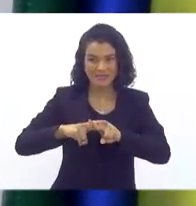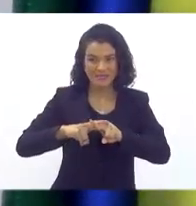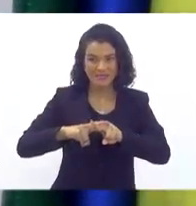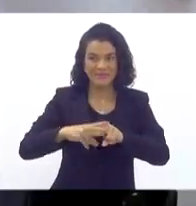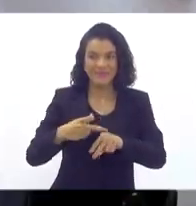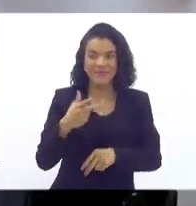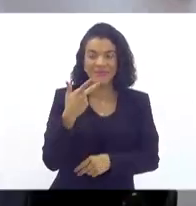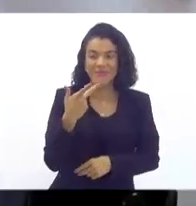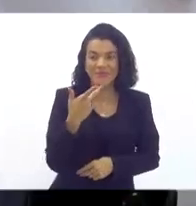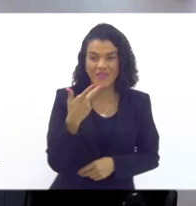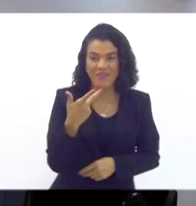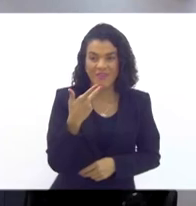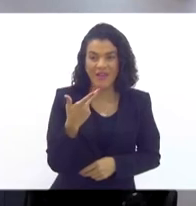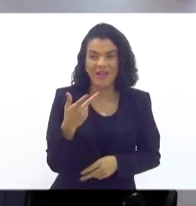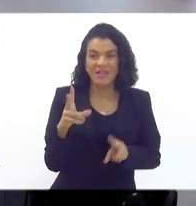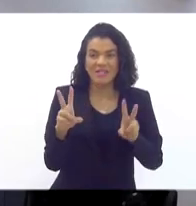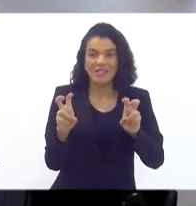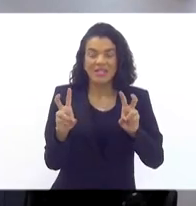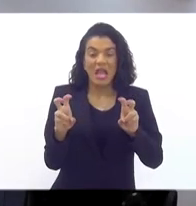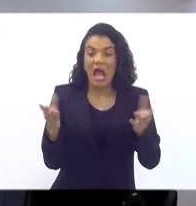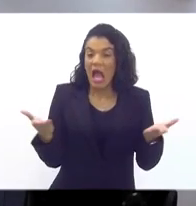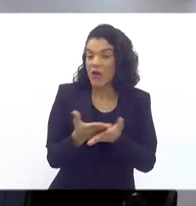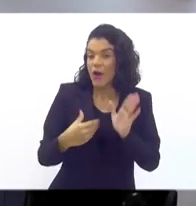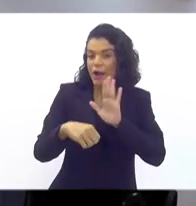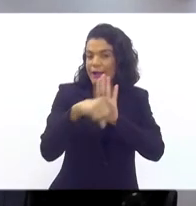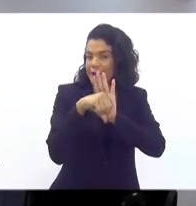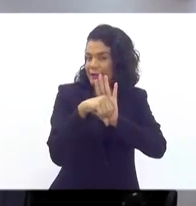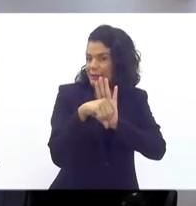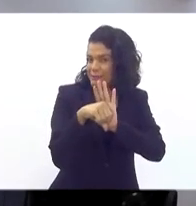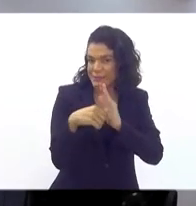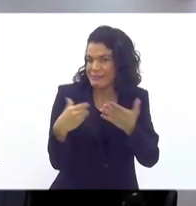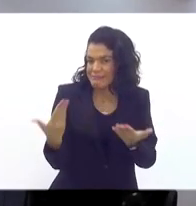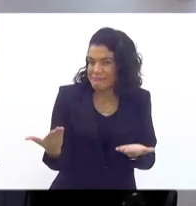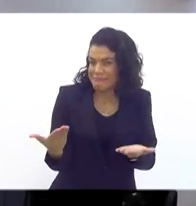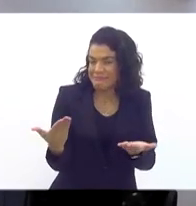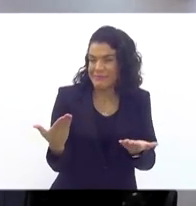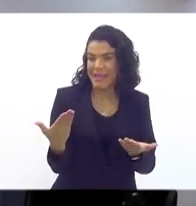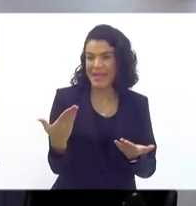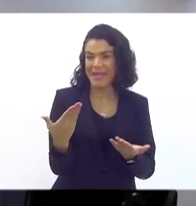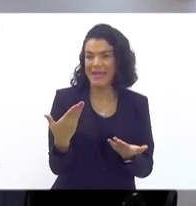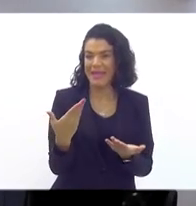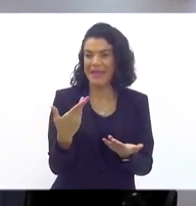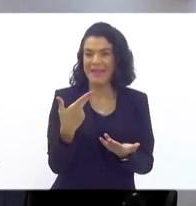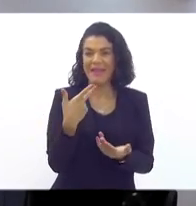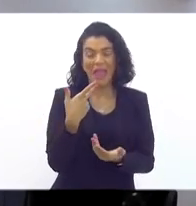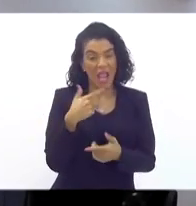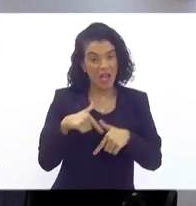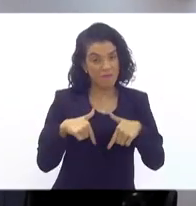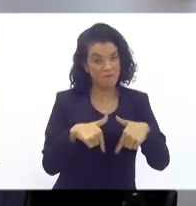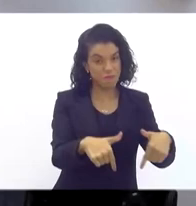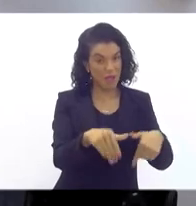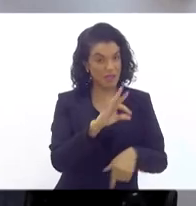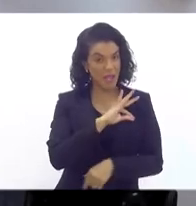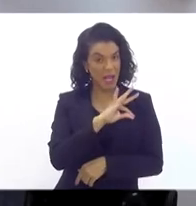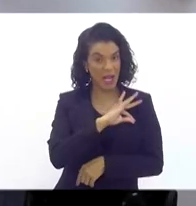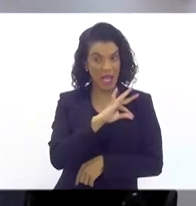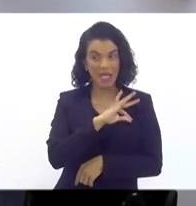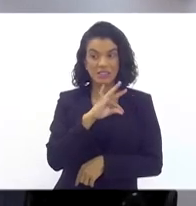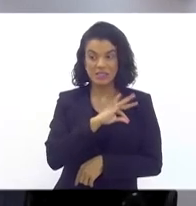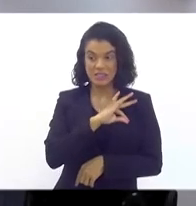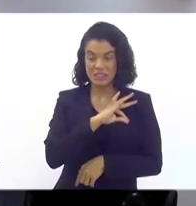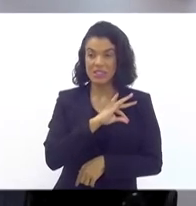fala aqui sobre agora é crime faz diligências em delegacias especializadas